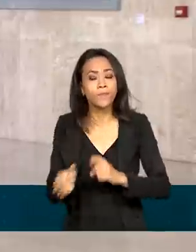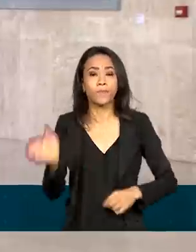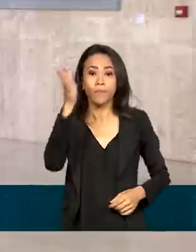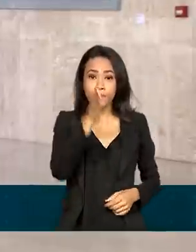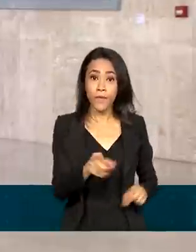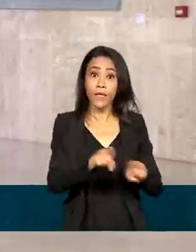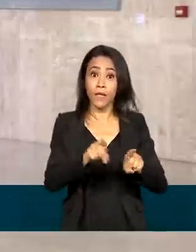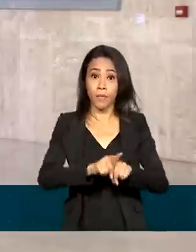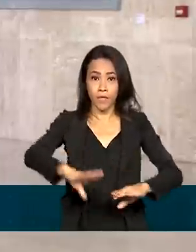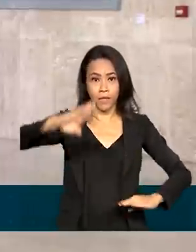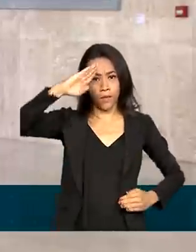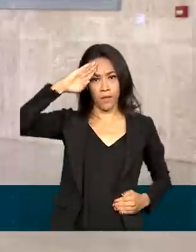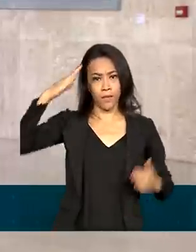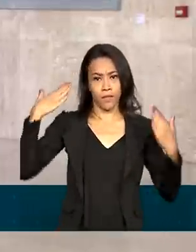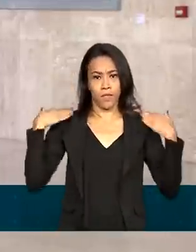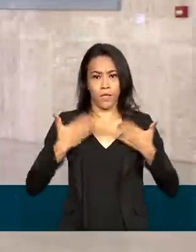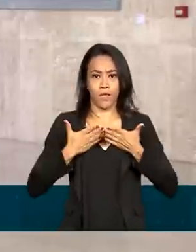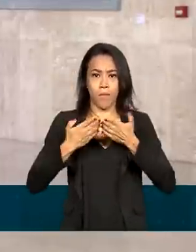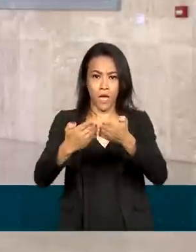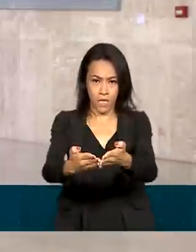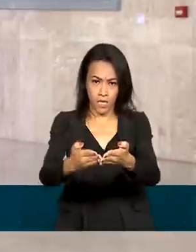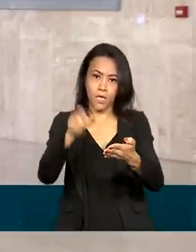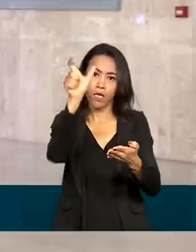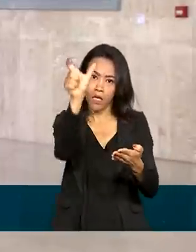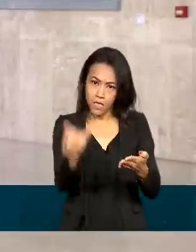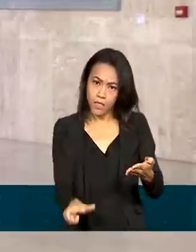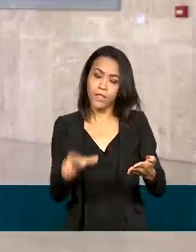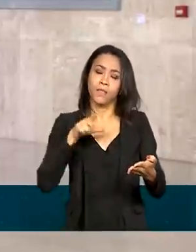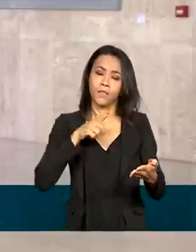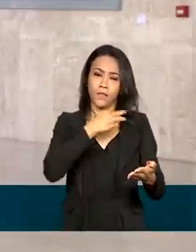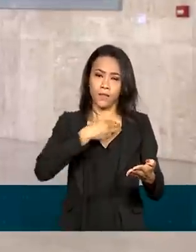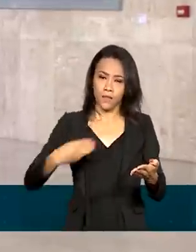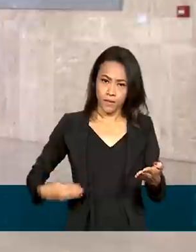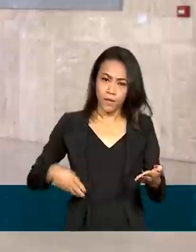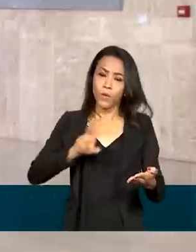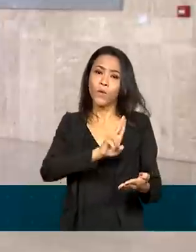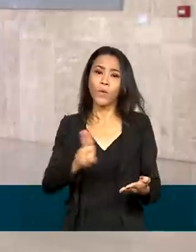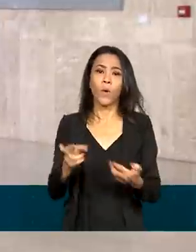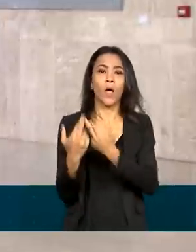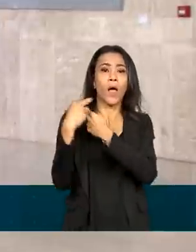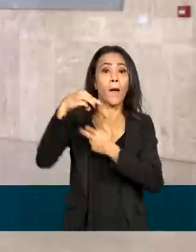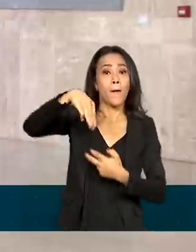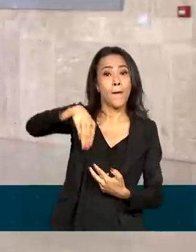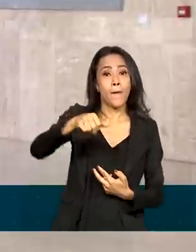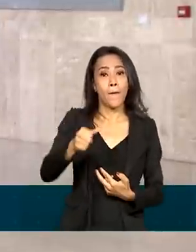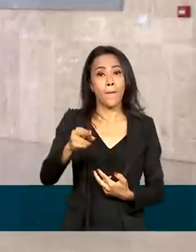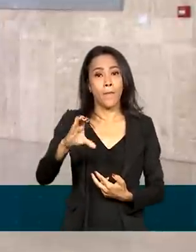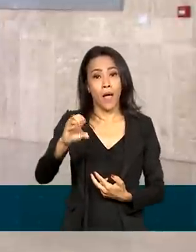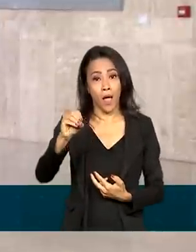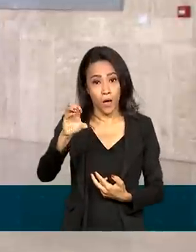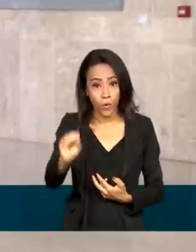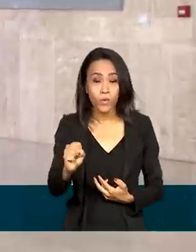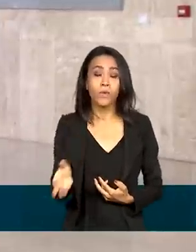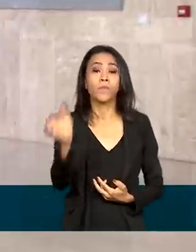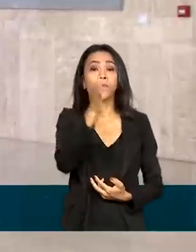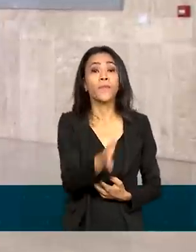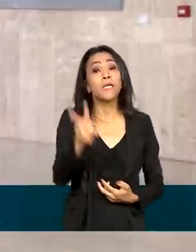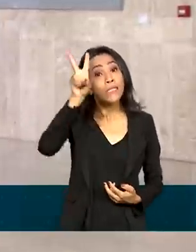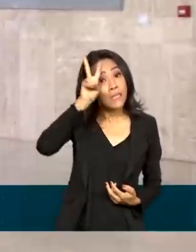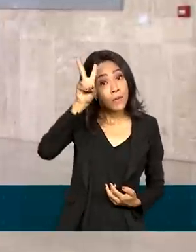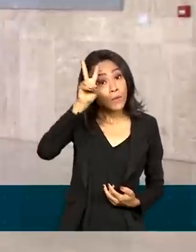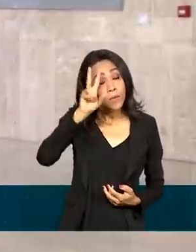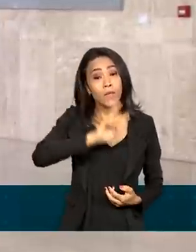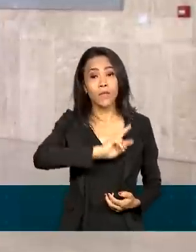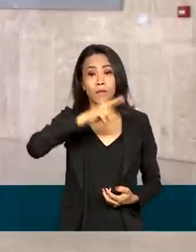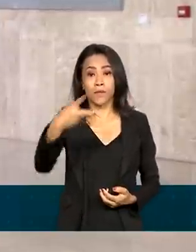comando da Marinha que será liderada pelo Almirante Marcos Sampaio Olsen na segunda-feira será a transmissão de